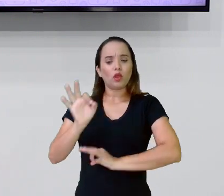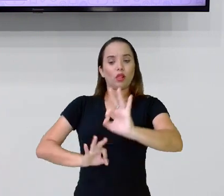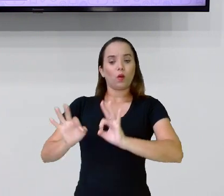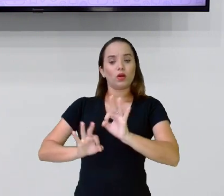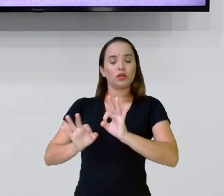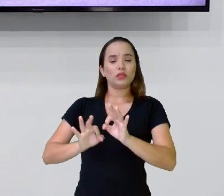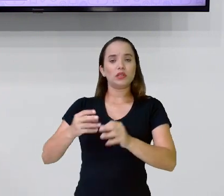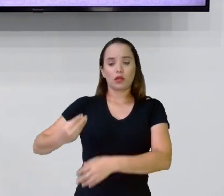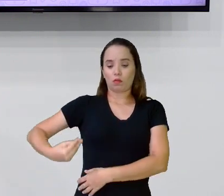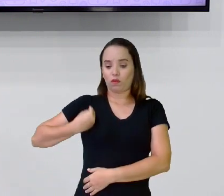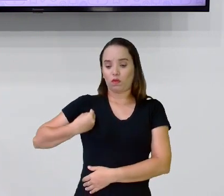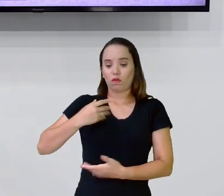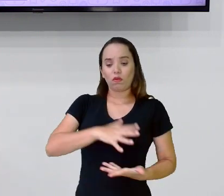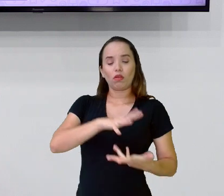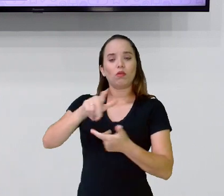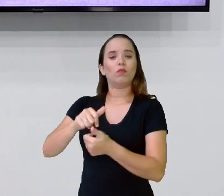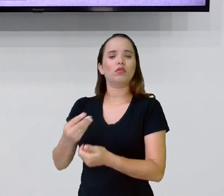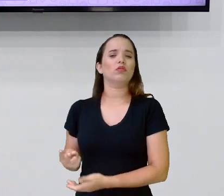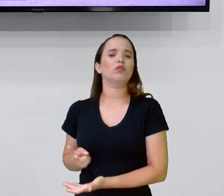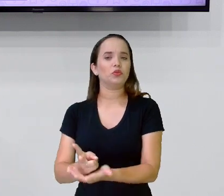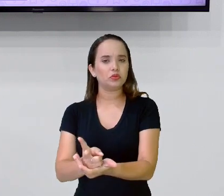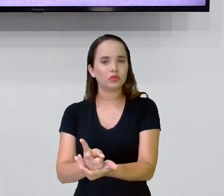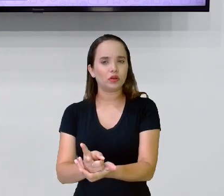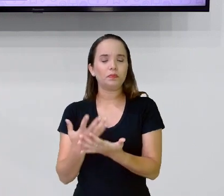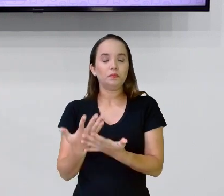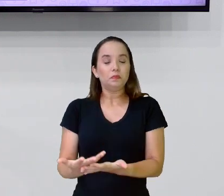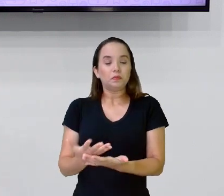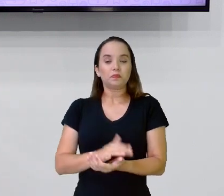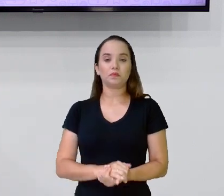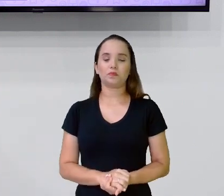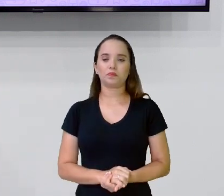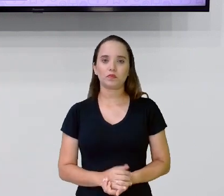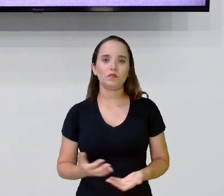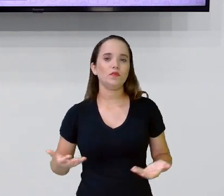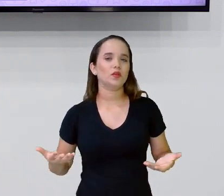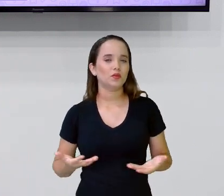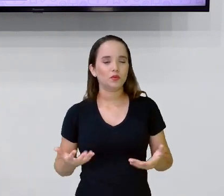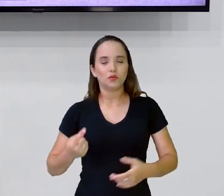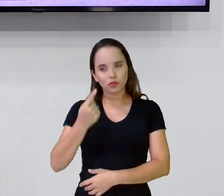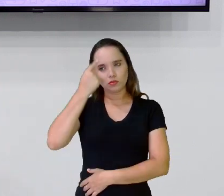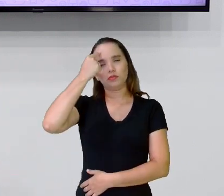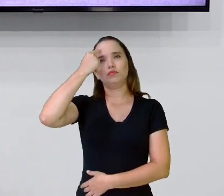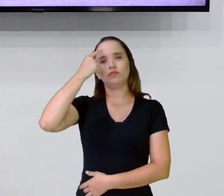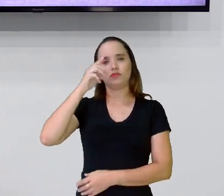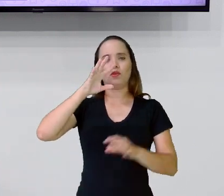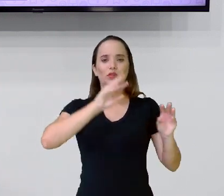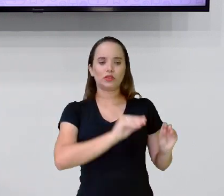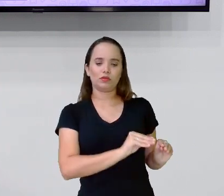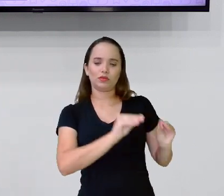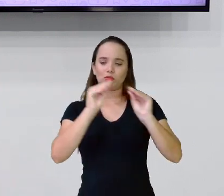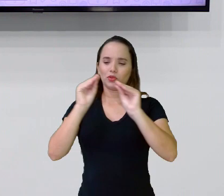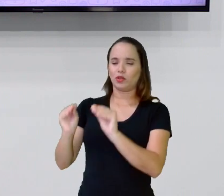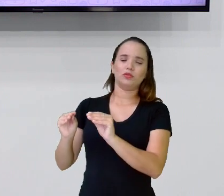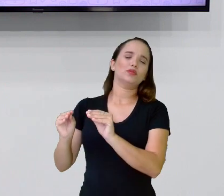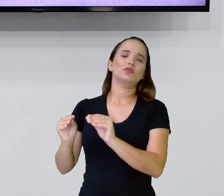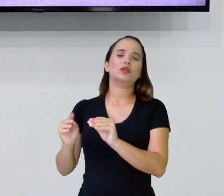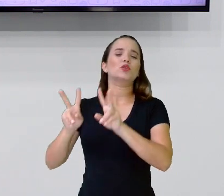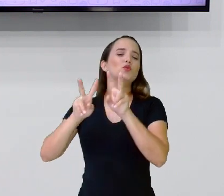organização. Então, atualmente eu transferiria, né, essa ideia aí para a ideia justamente dessas